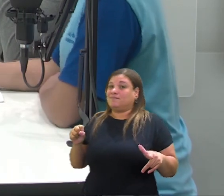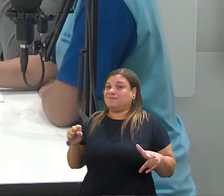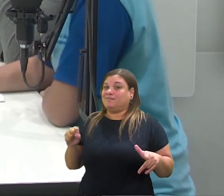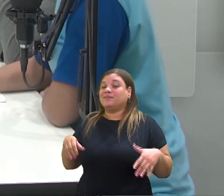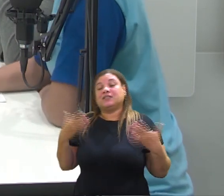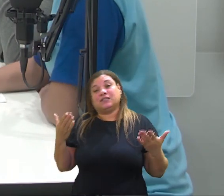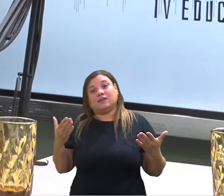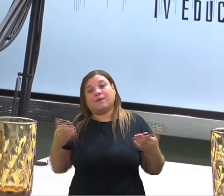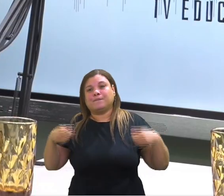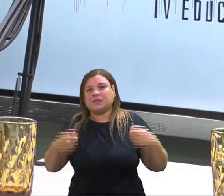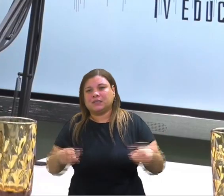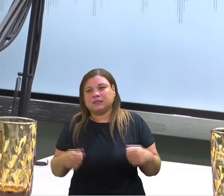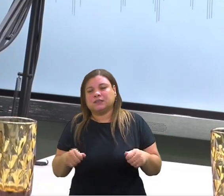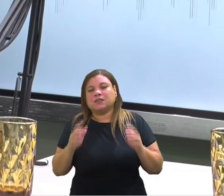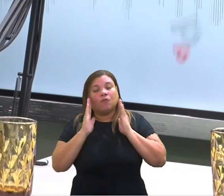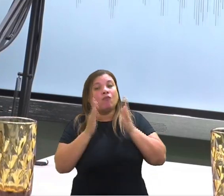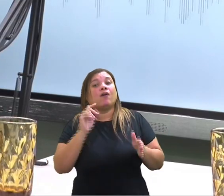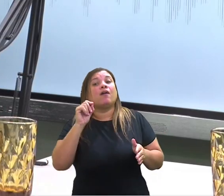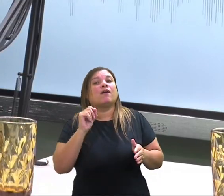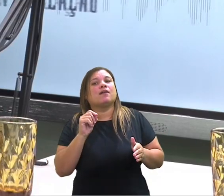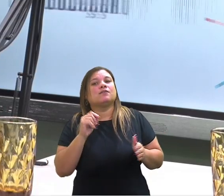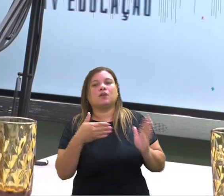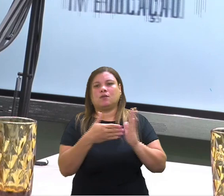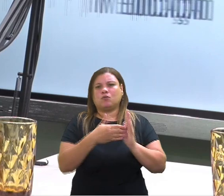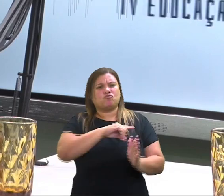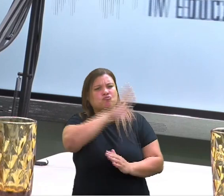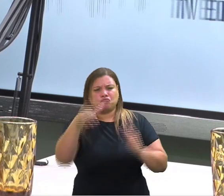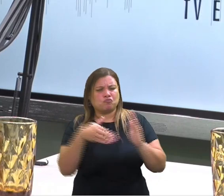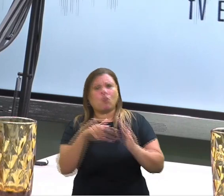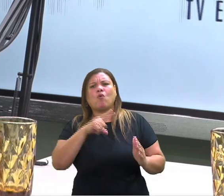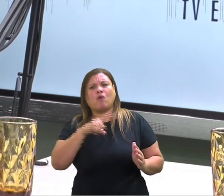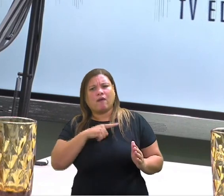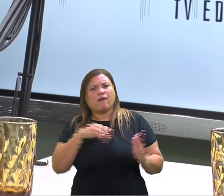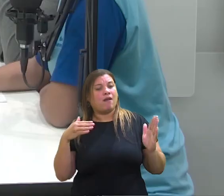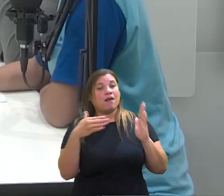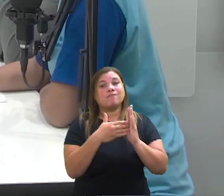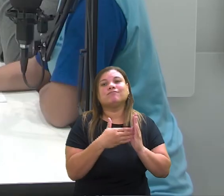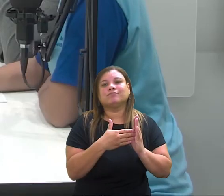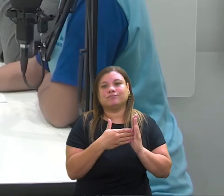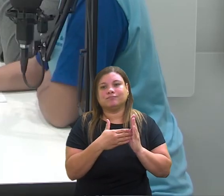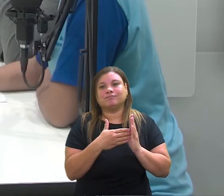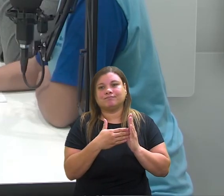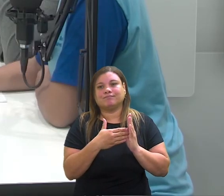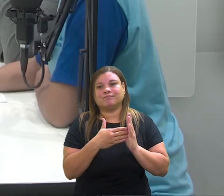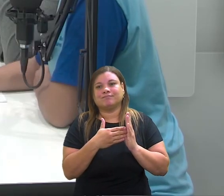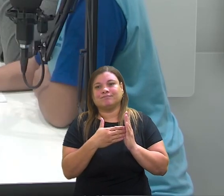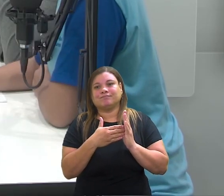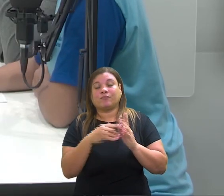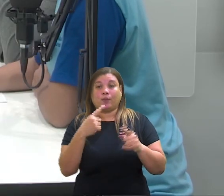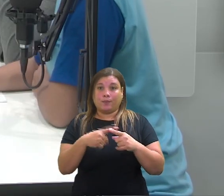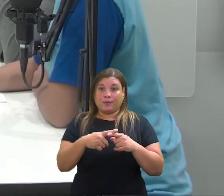limite. Olha, eu não vou obedecer porque eu sou filho de fulano de tal. Administrativo. Ele desrespeitou. Tá, desrespeito. Lembre-se, ele está